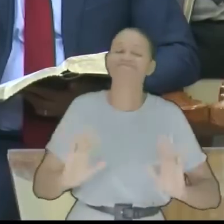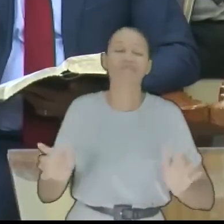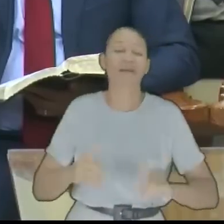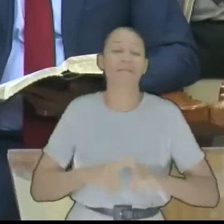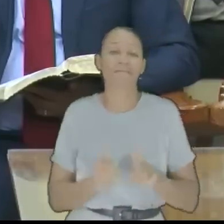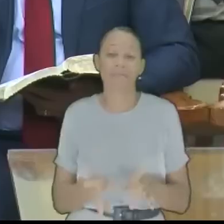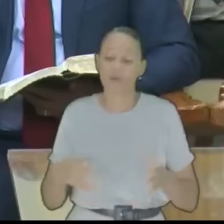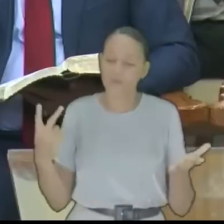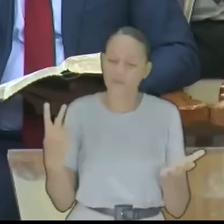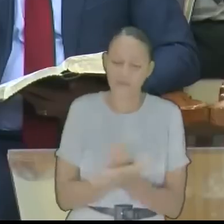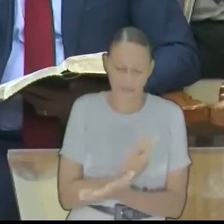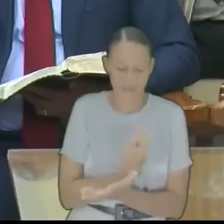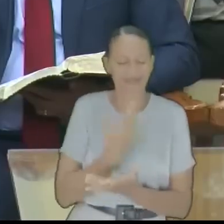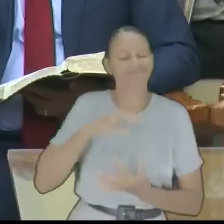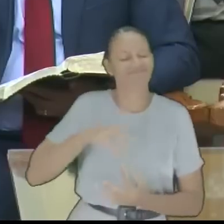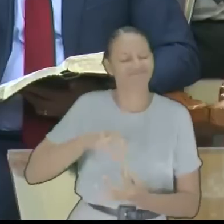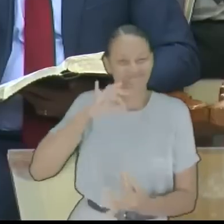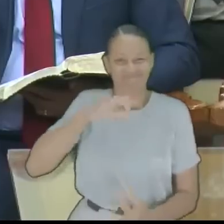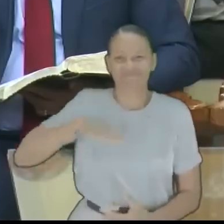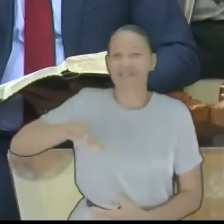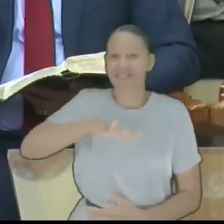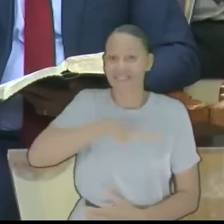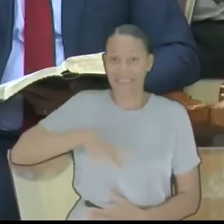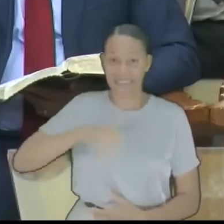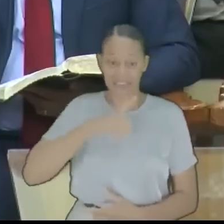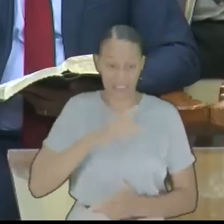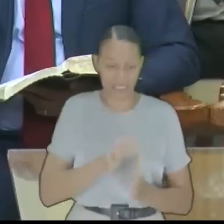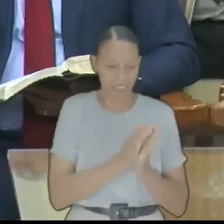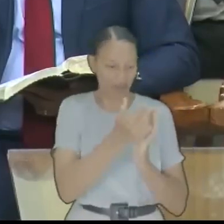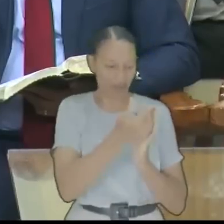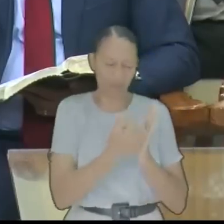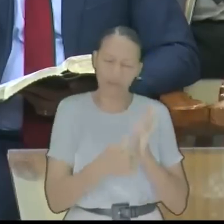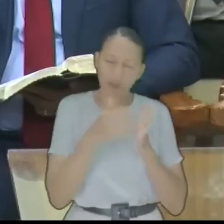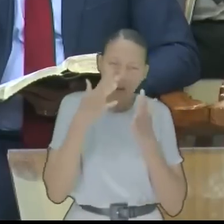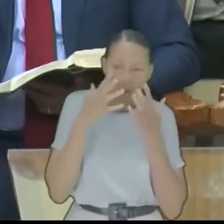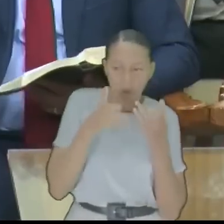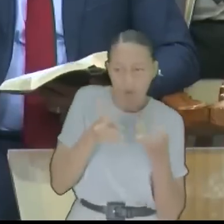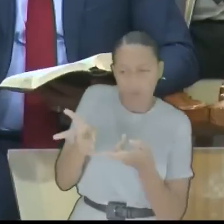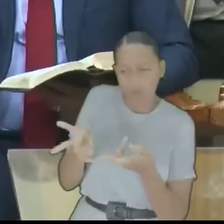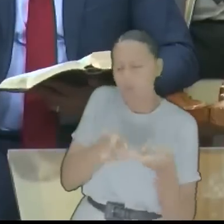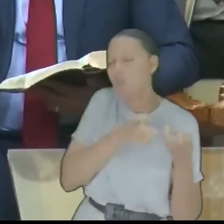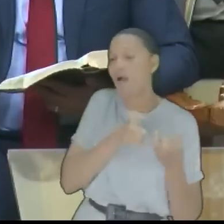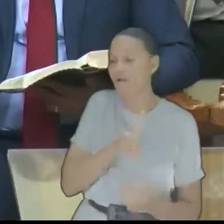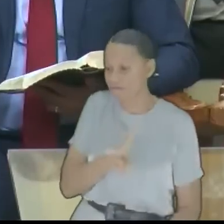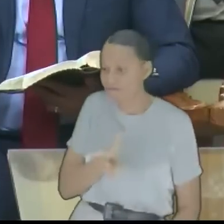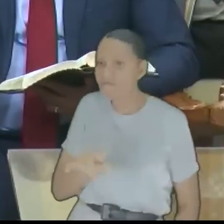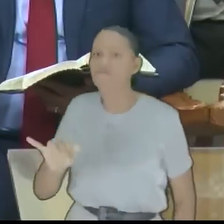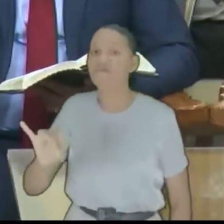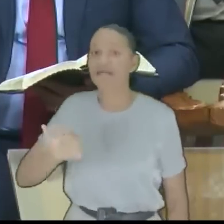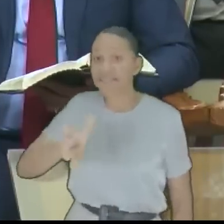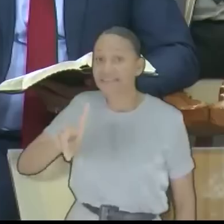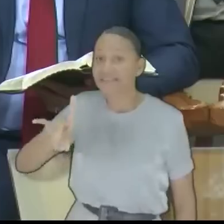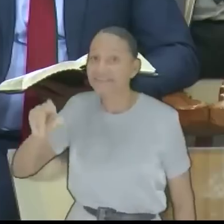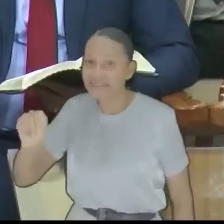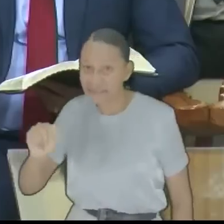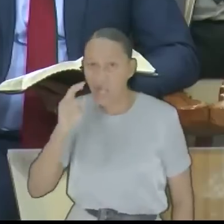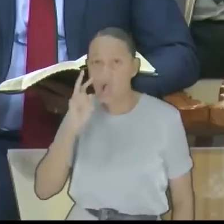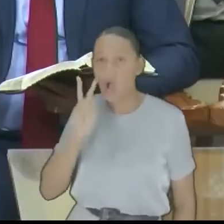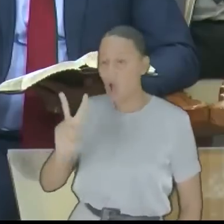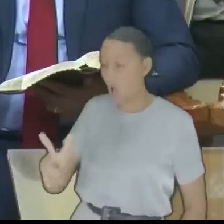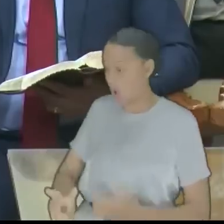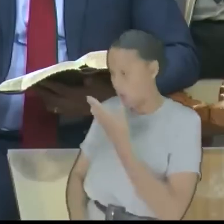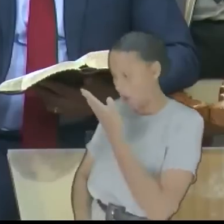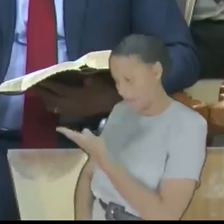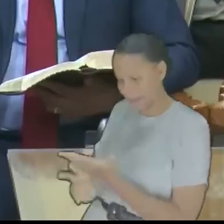se cumprir espiritualmente. A Bíblia diz, observe, e há de ser naquele dia, olhe para a tela, olhe